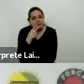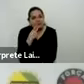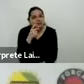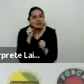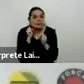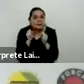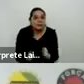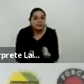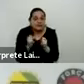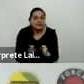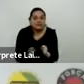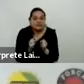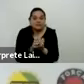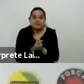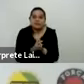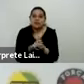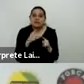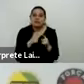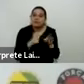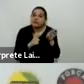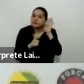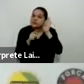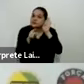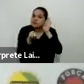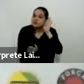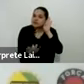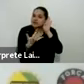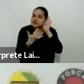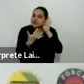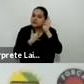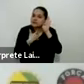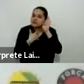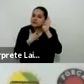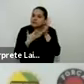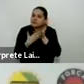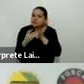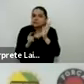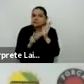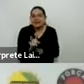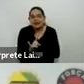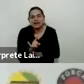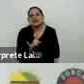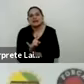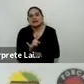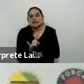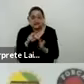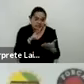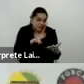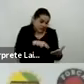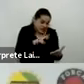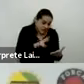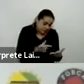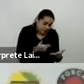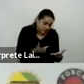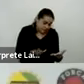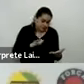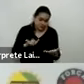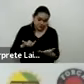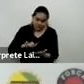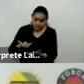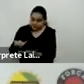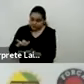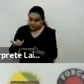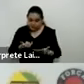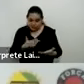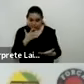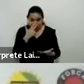amanhã. Ouvindo você assim, sabe, quando eu comecei a perguntar, né, a gente lê todas as informações e parece realmente